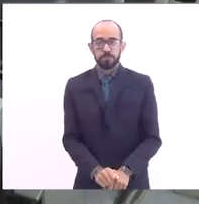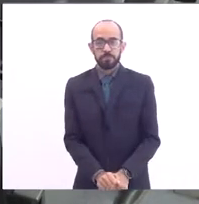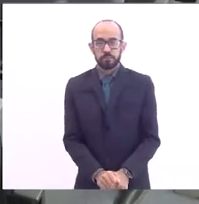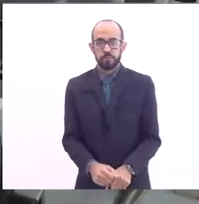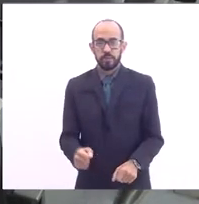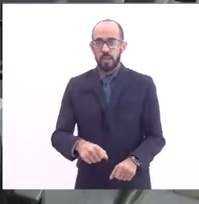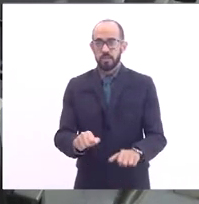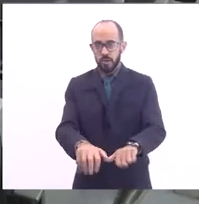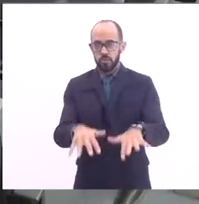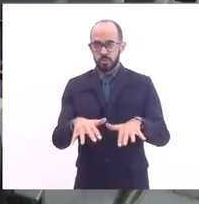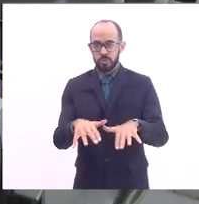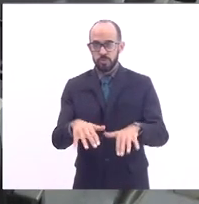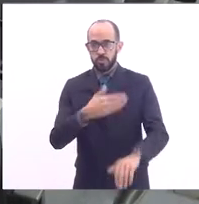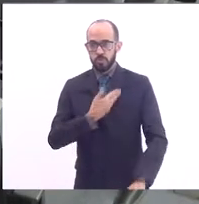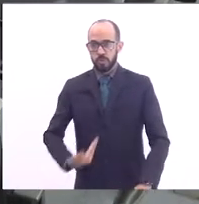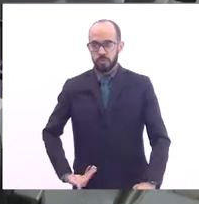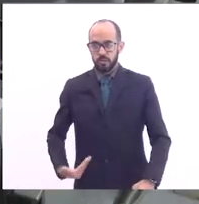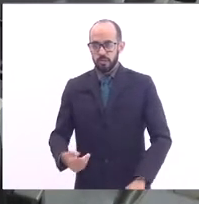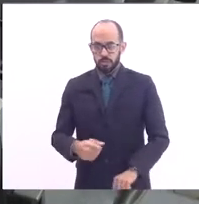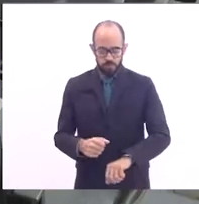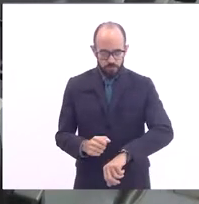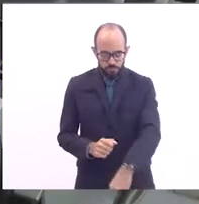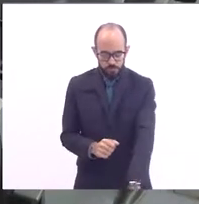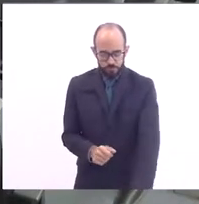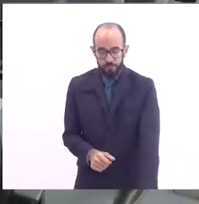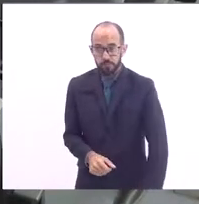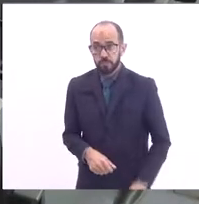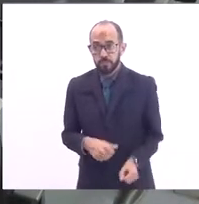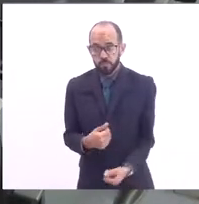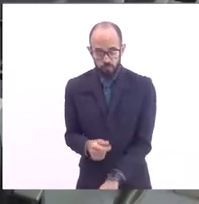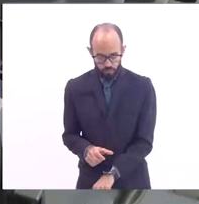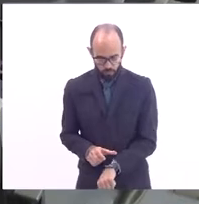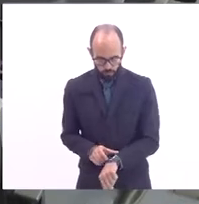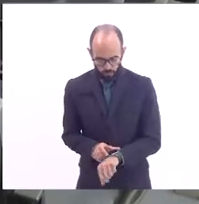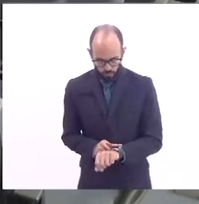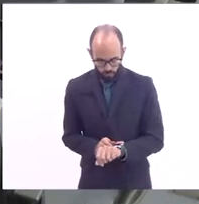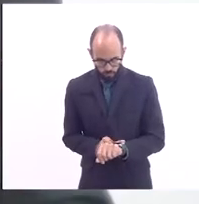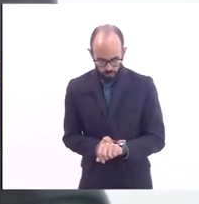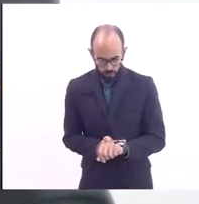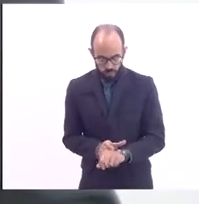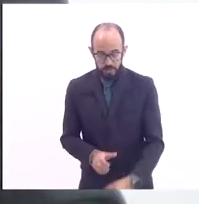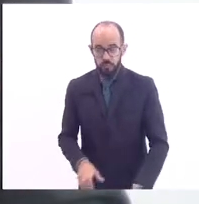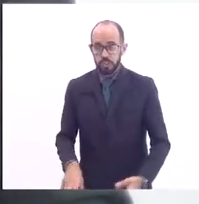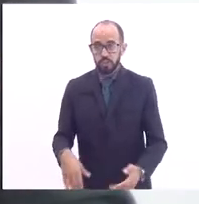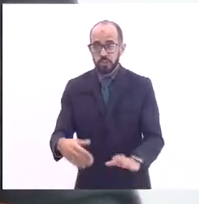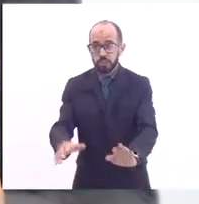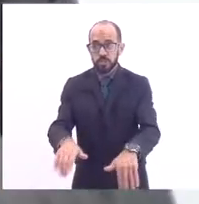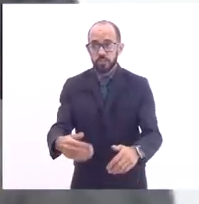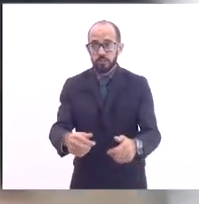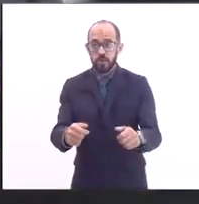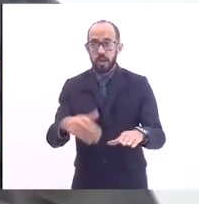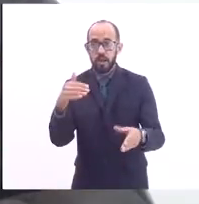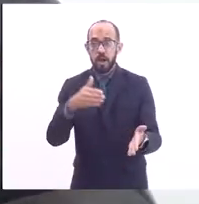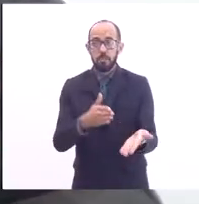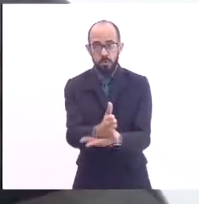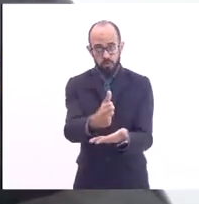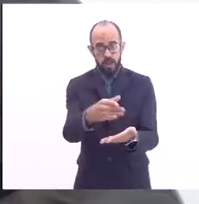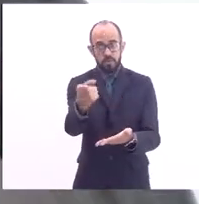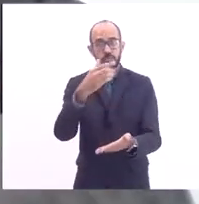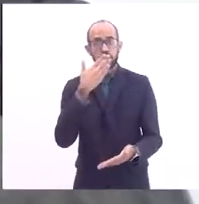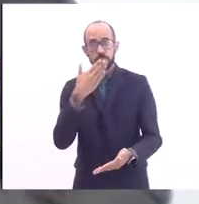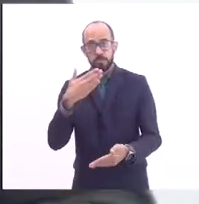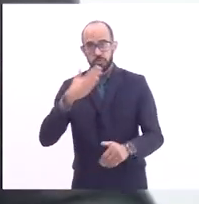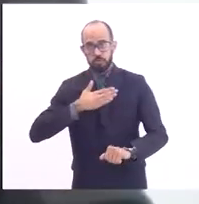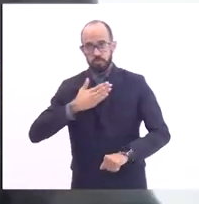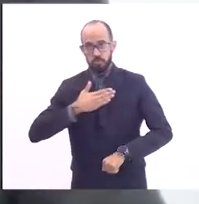esta audiência pública, que foi aprovada a requerimento meu